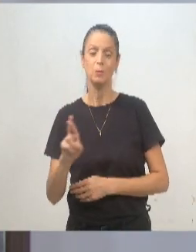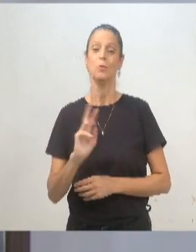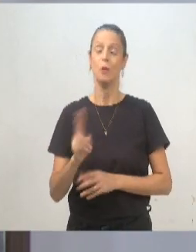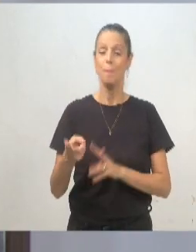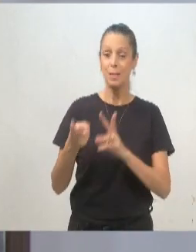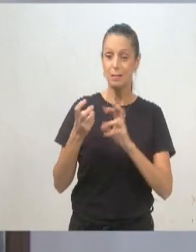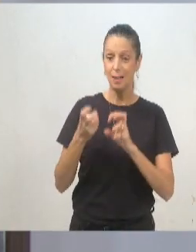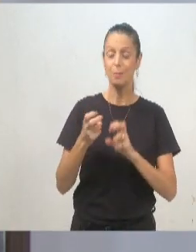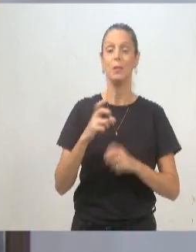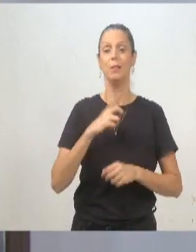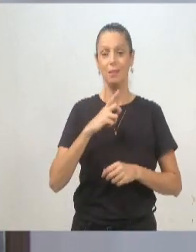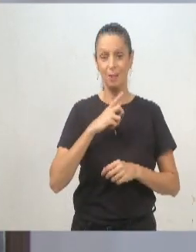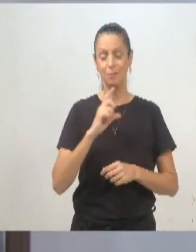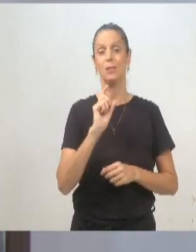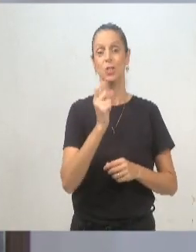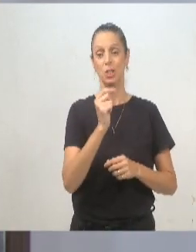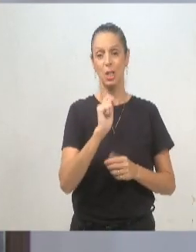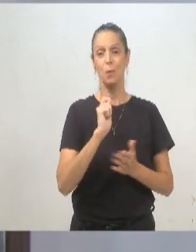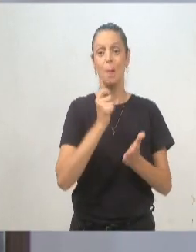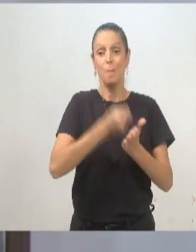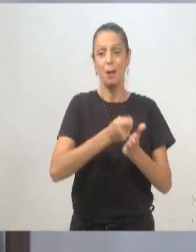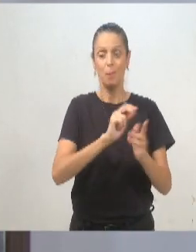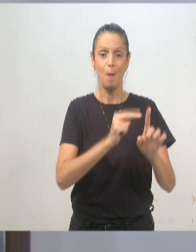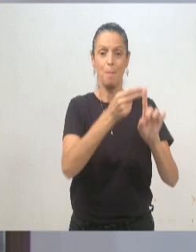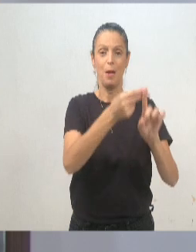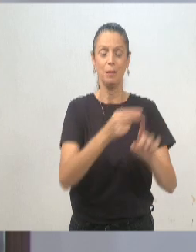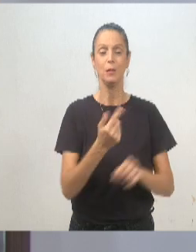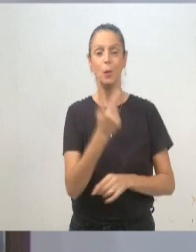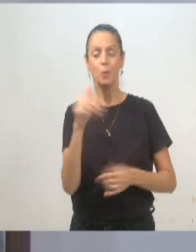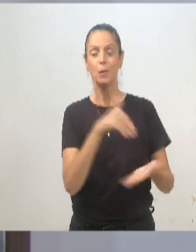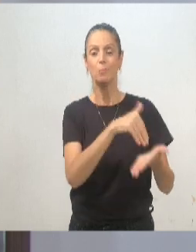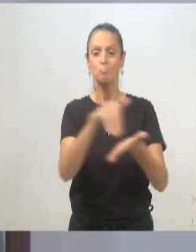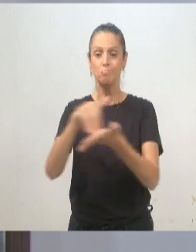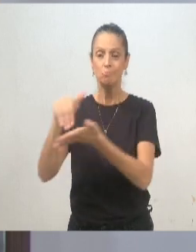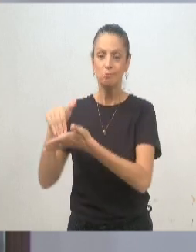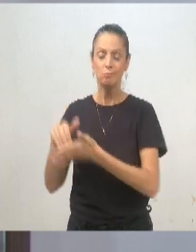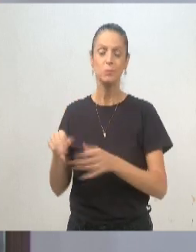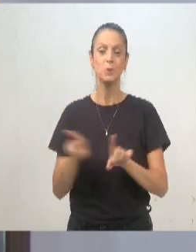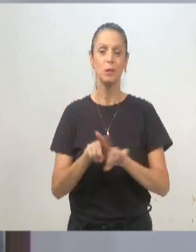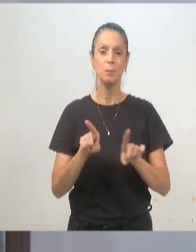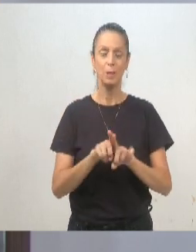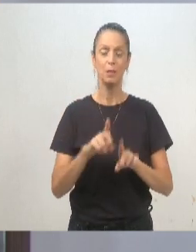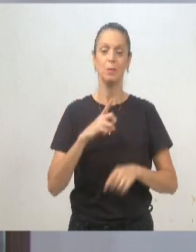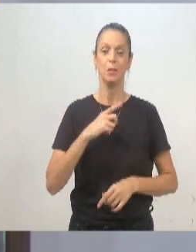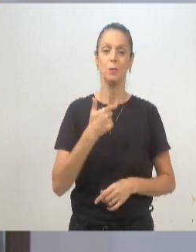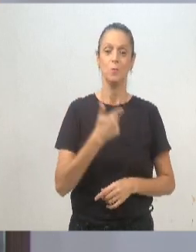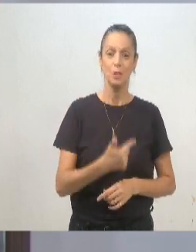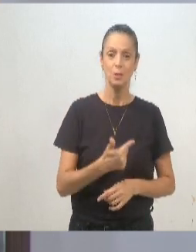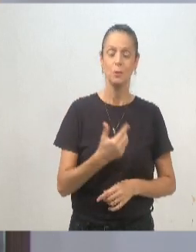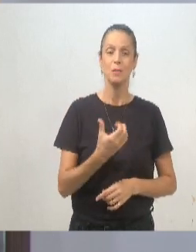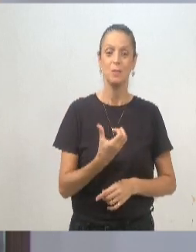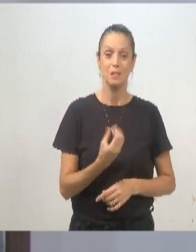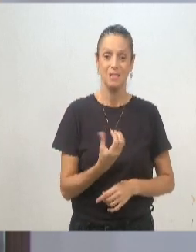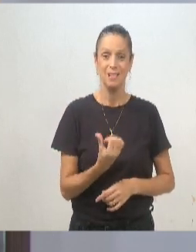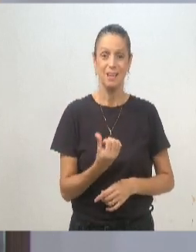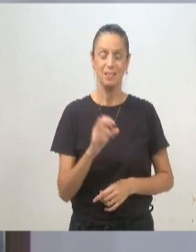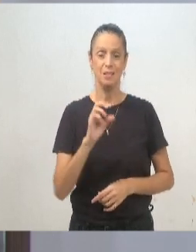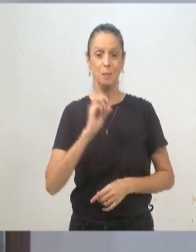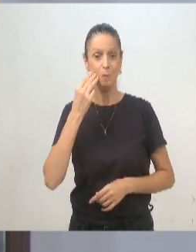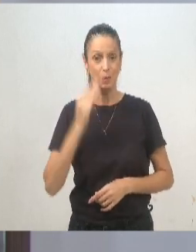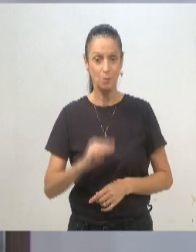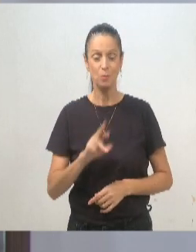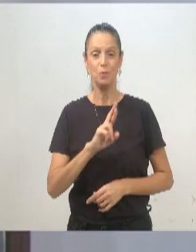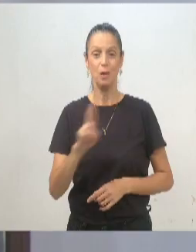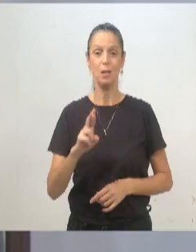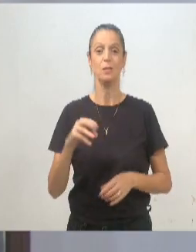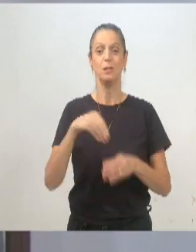de reais. E as demais secretarias, no saldo rateado entre elas, tem 206 milhões projetado na lei